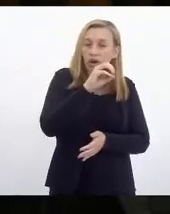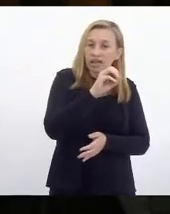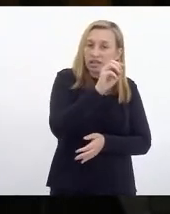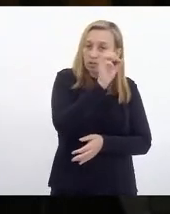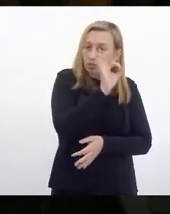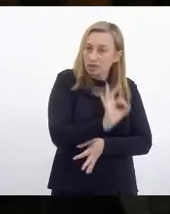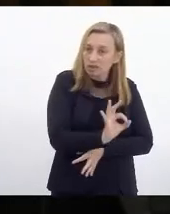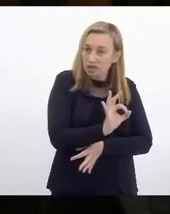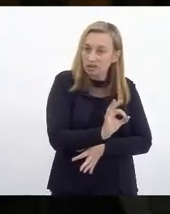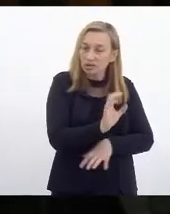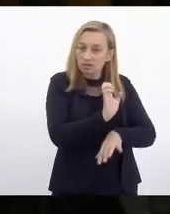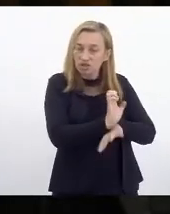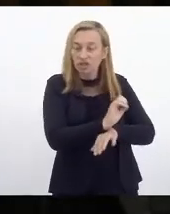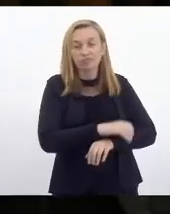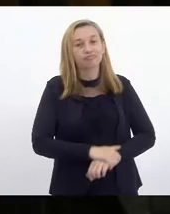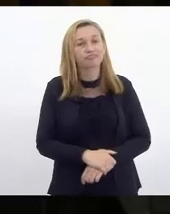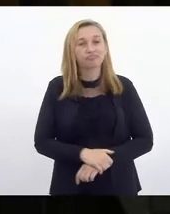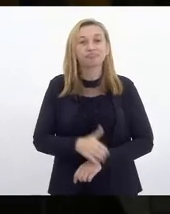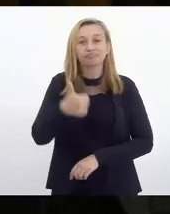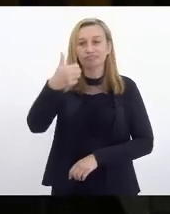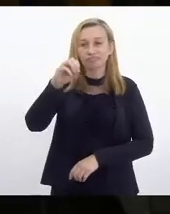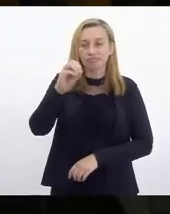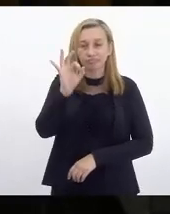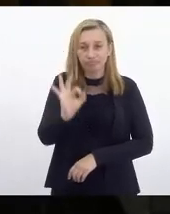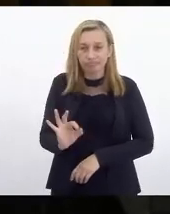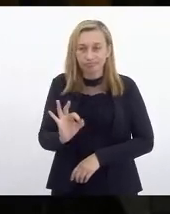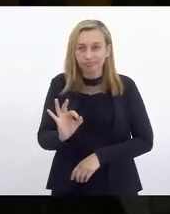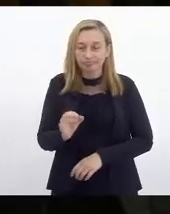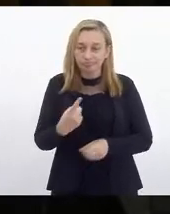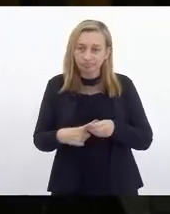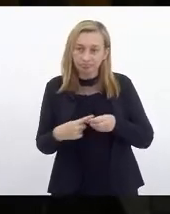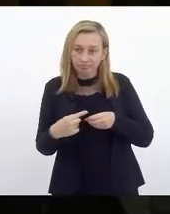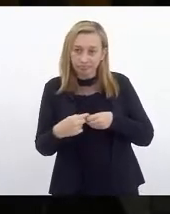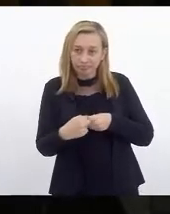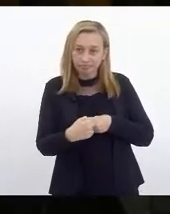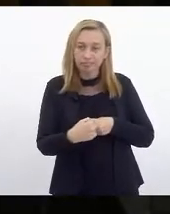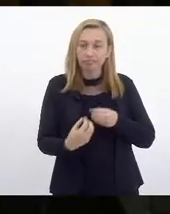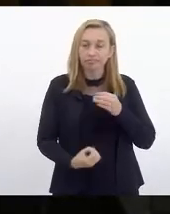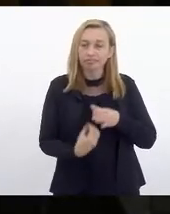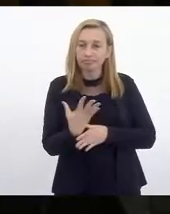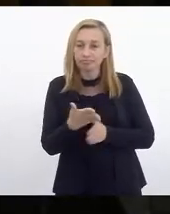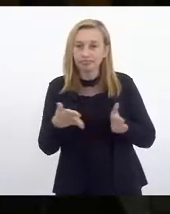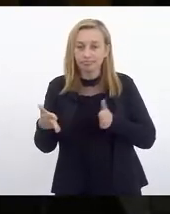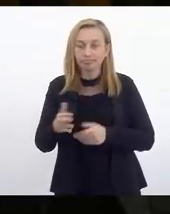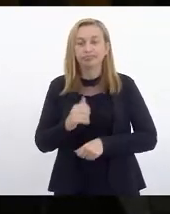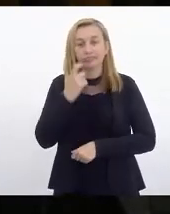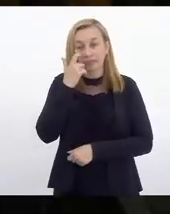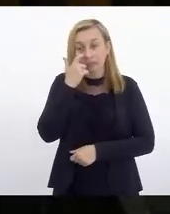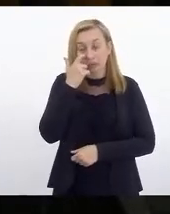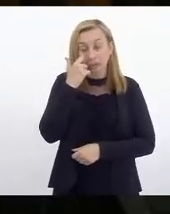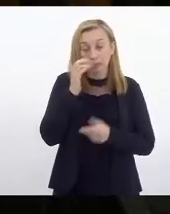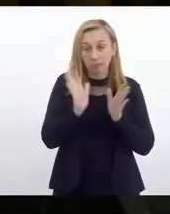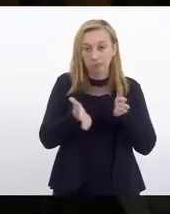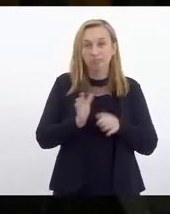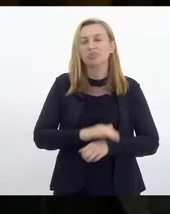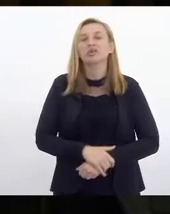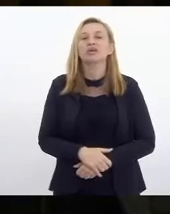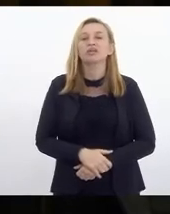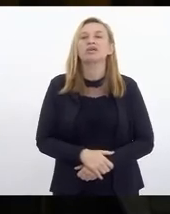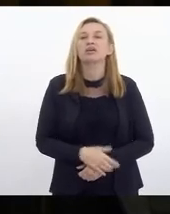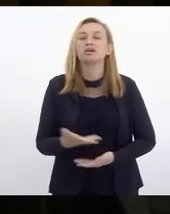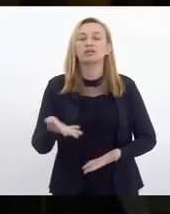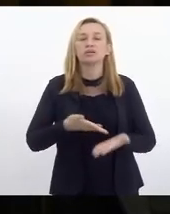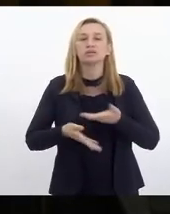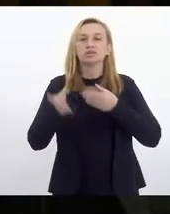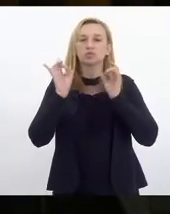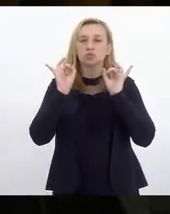40% do Estado e 10% para os municípios produtores. Hoje, a